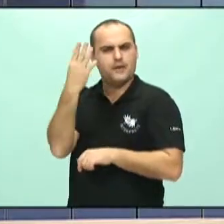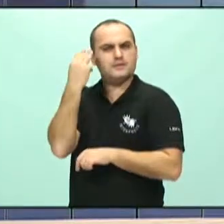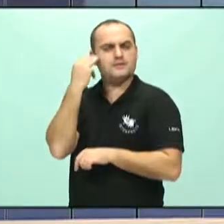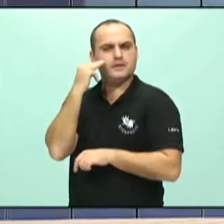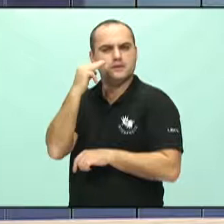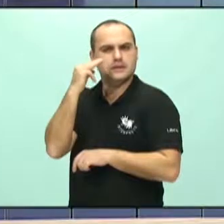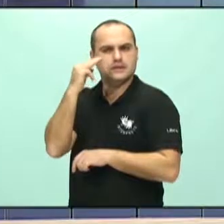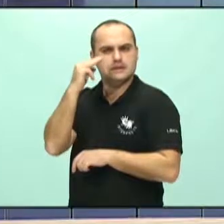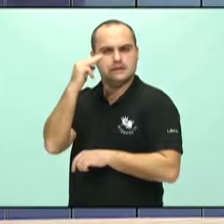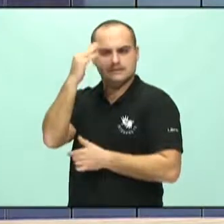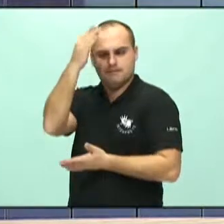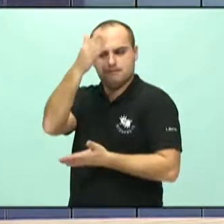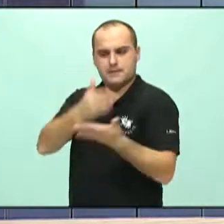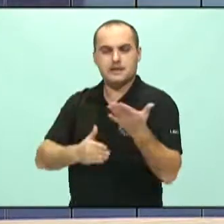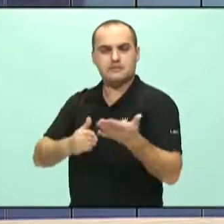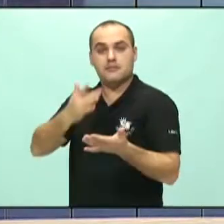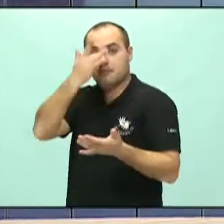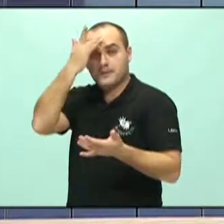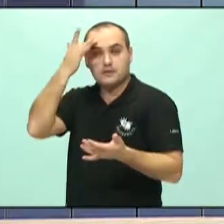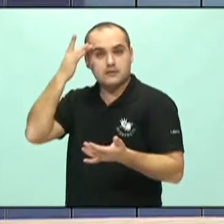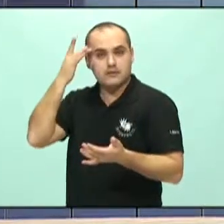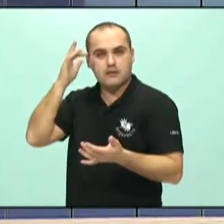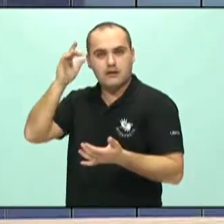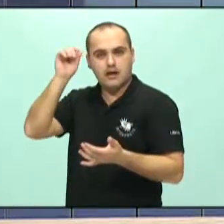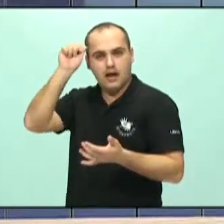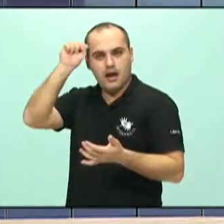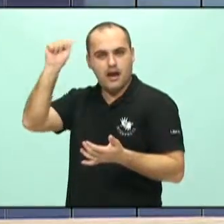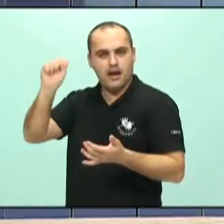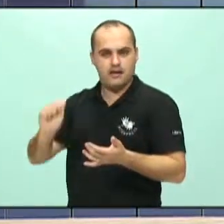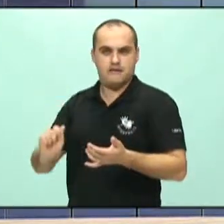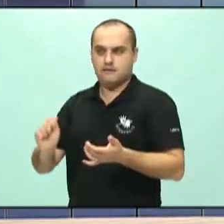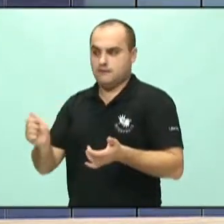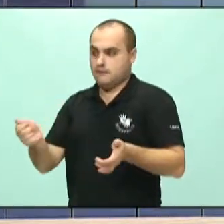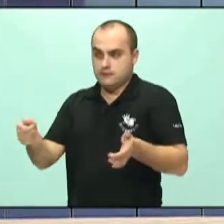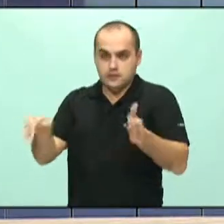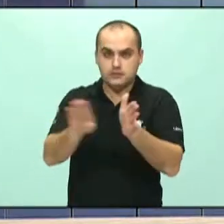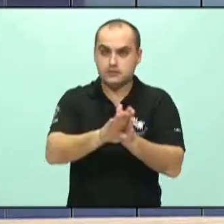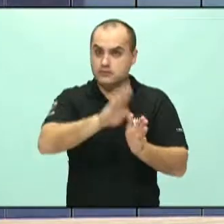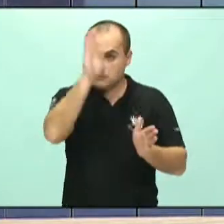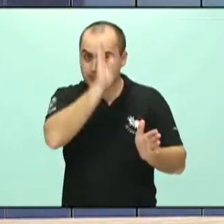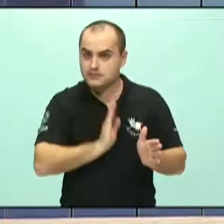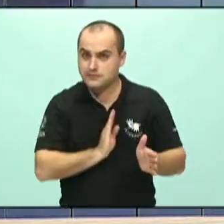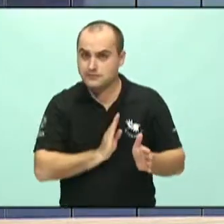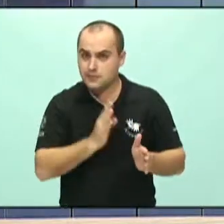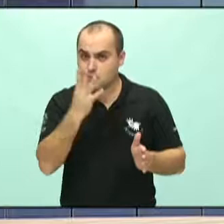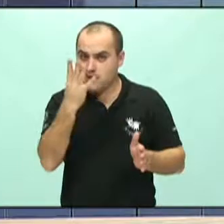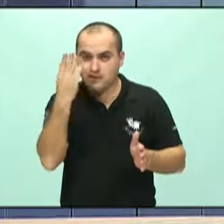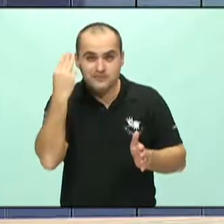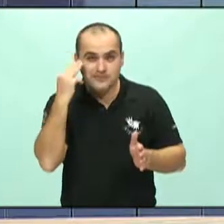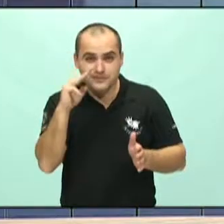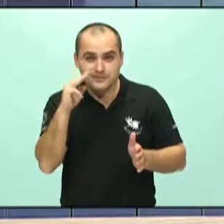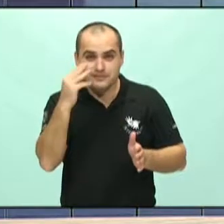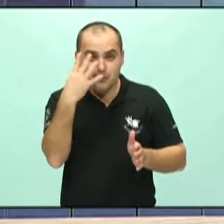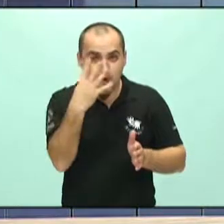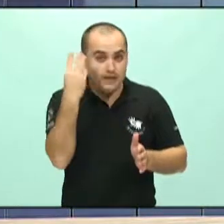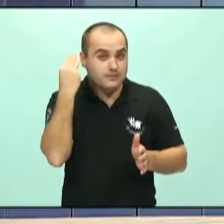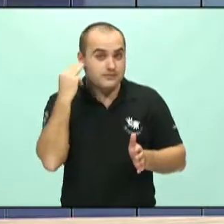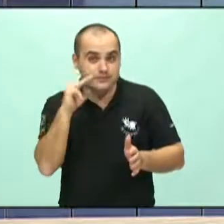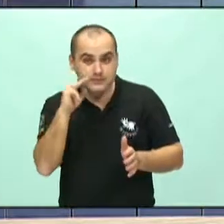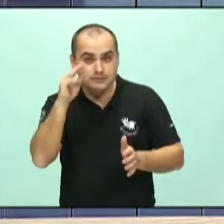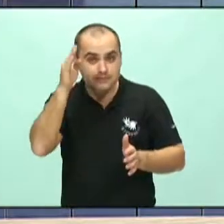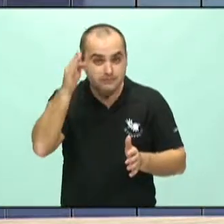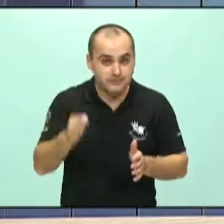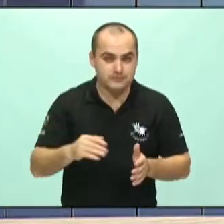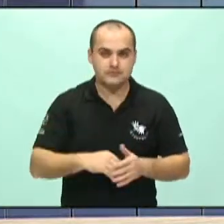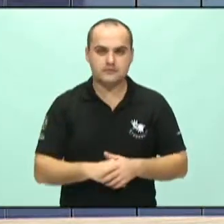vieram para cá. E o que acontece? Eles trouxeram, quem veio para essa região aqui, não foi